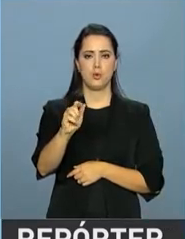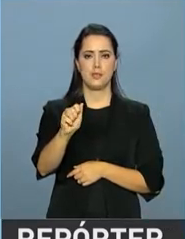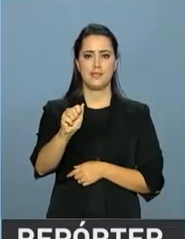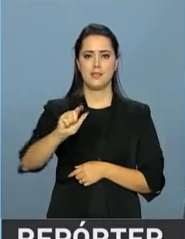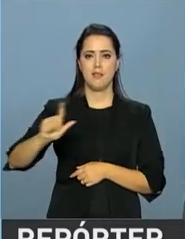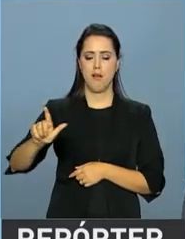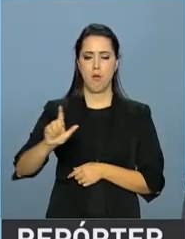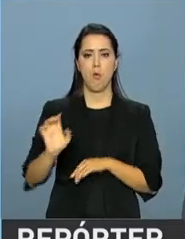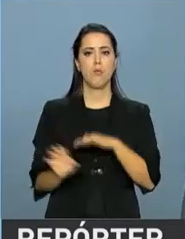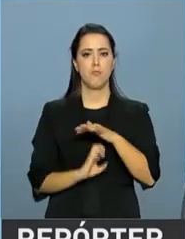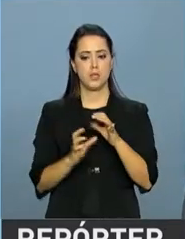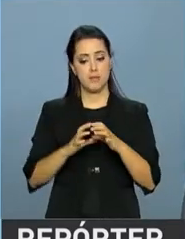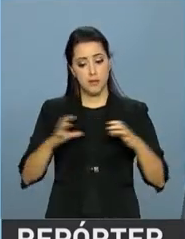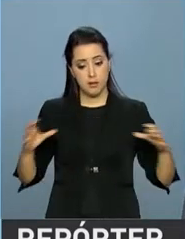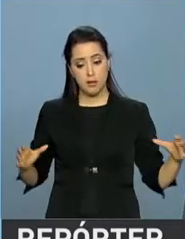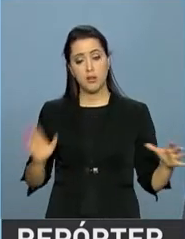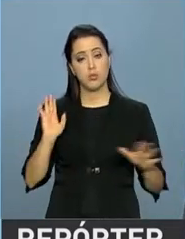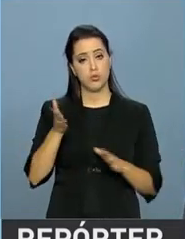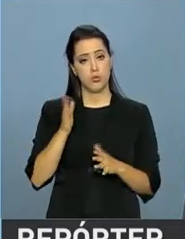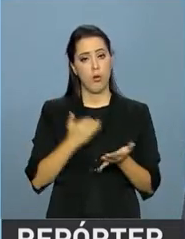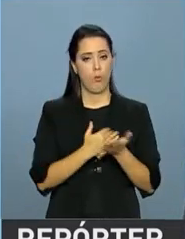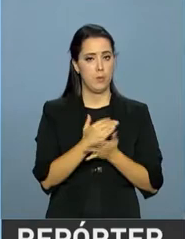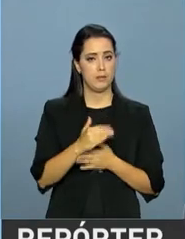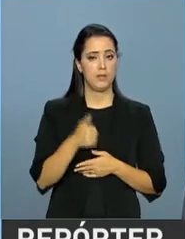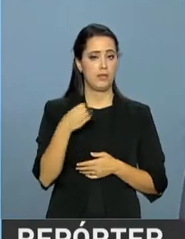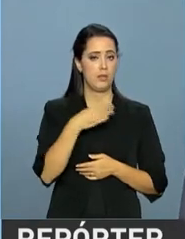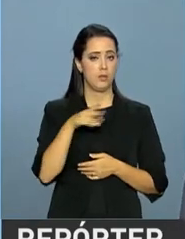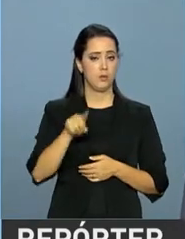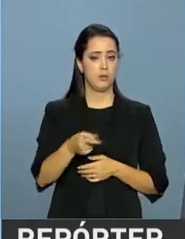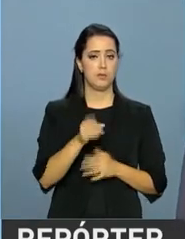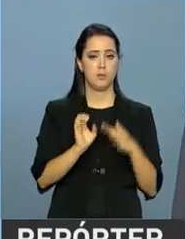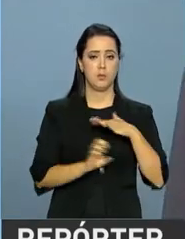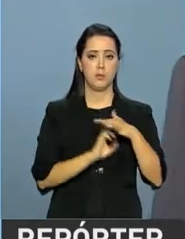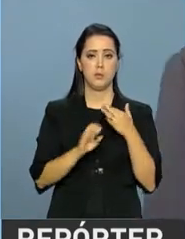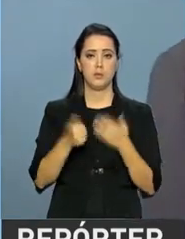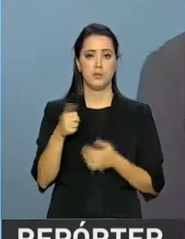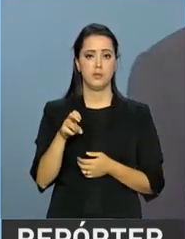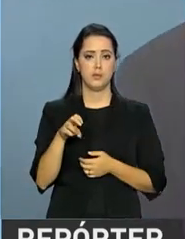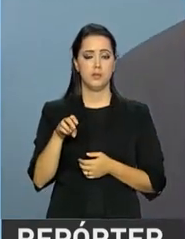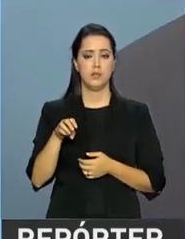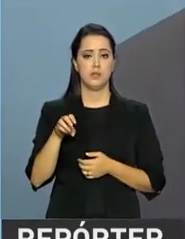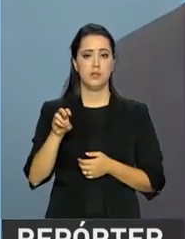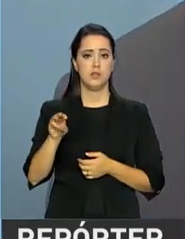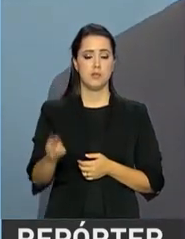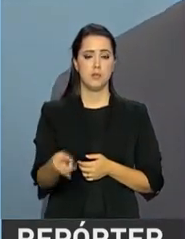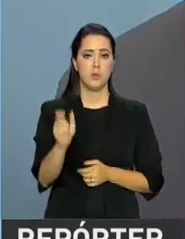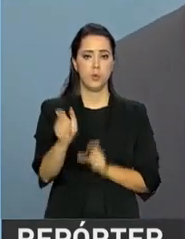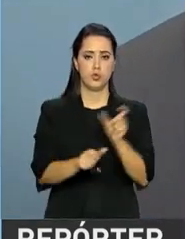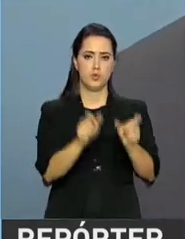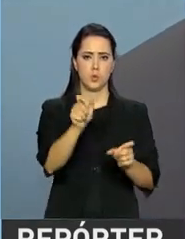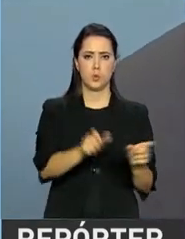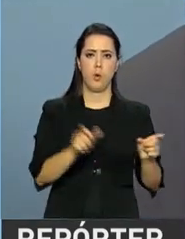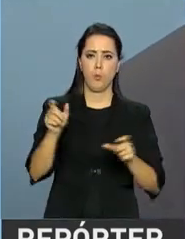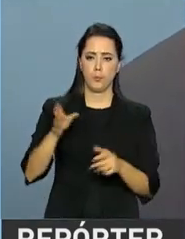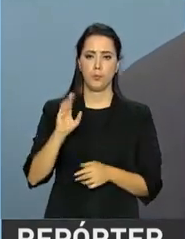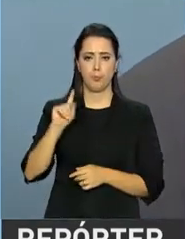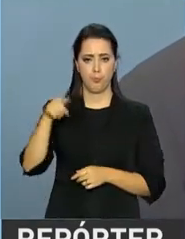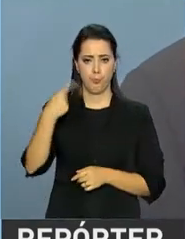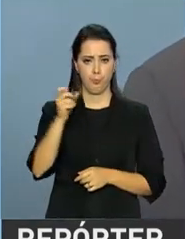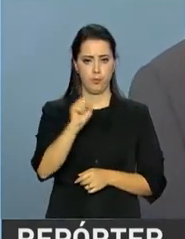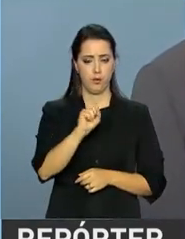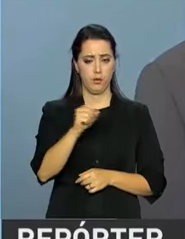contribuintes abrangendo 14 mil empresas e 15 milhões de trabalhadores a partir do segundo semestre será